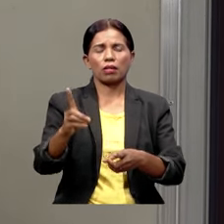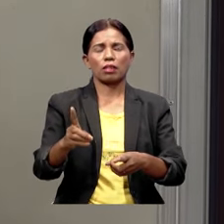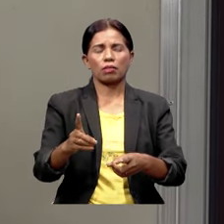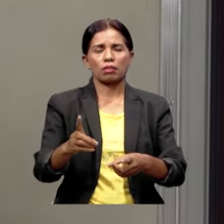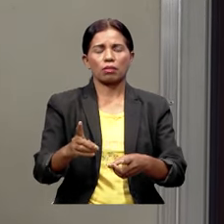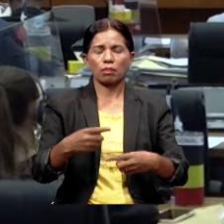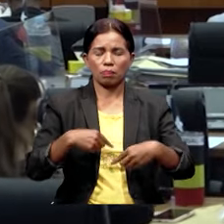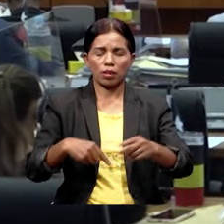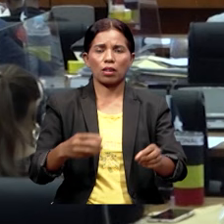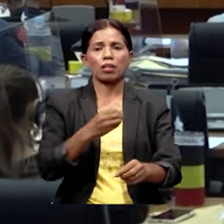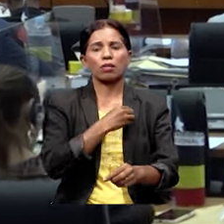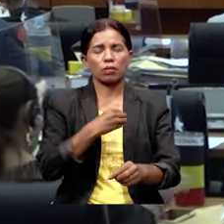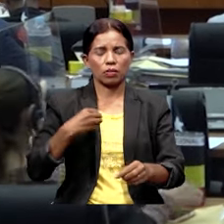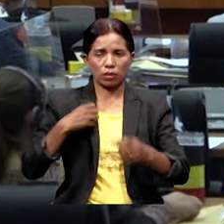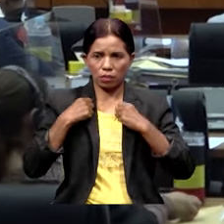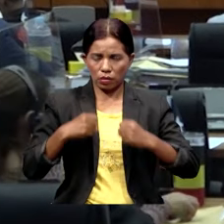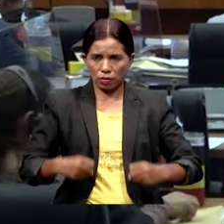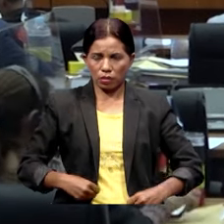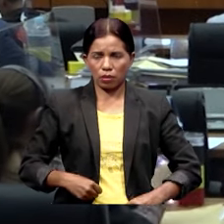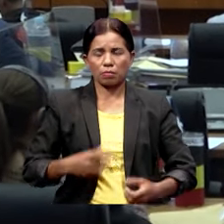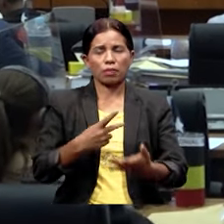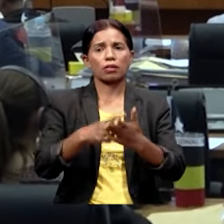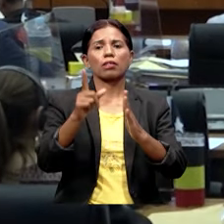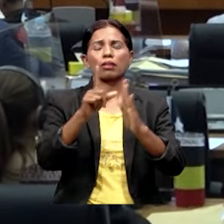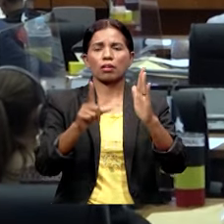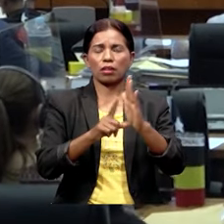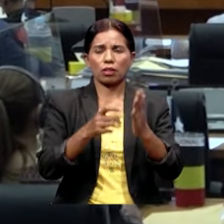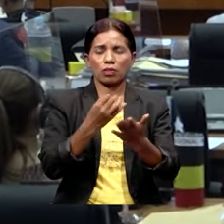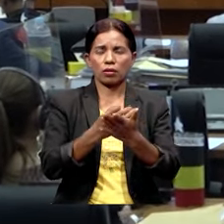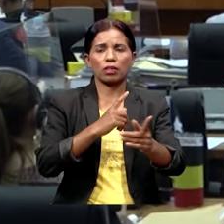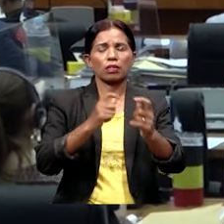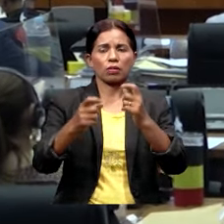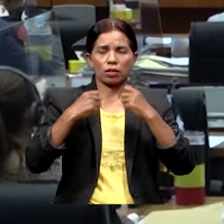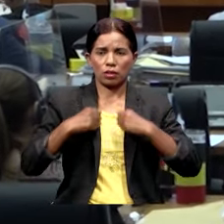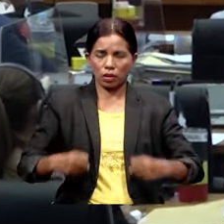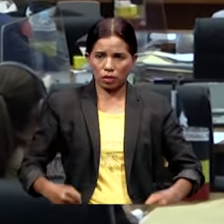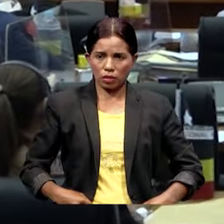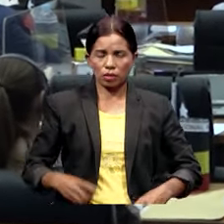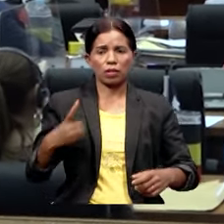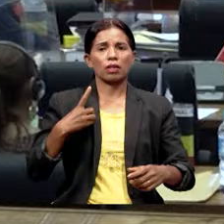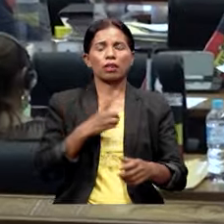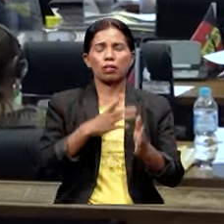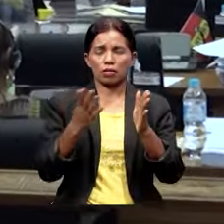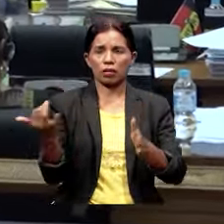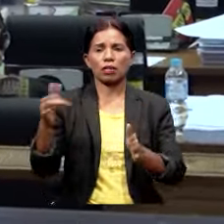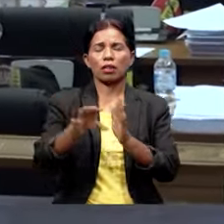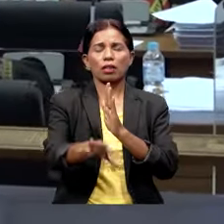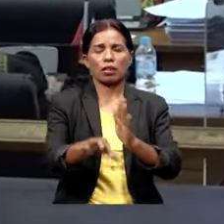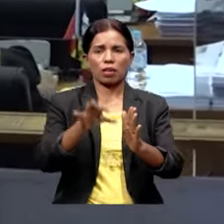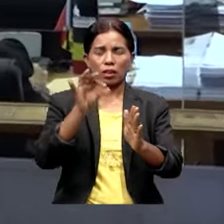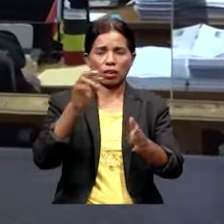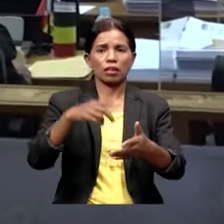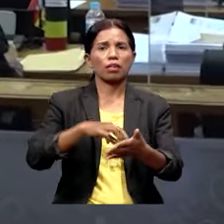ba saúde. Mas que não é bem ira projeto lei ba subsídio transporte no saúde ba cada deputado Sira reta na aprovação final